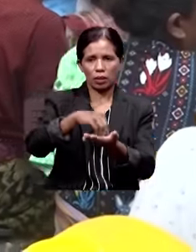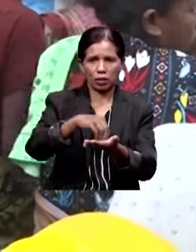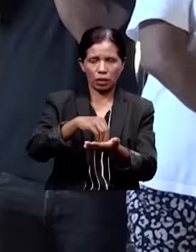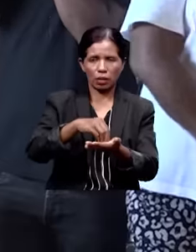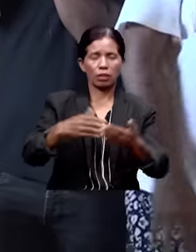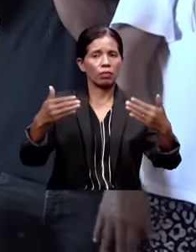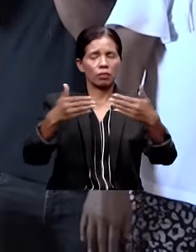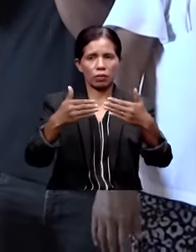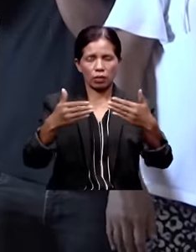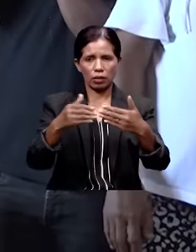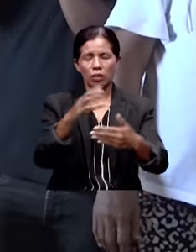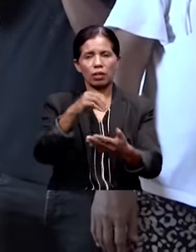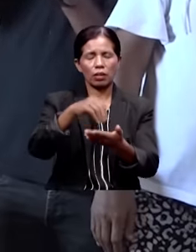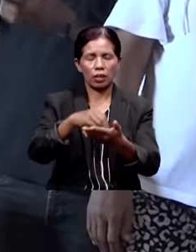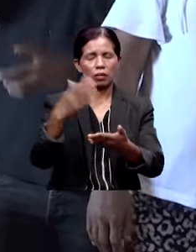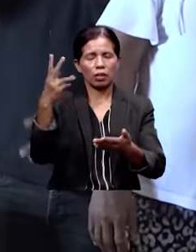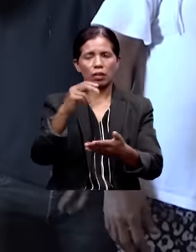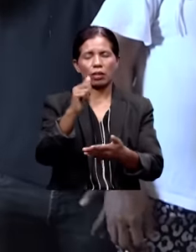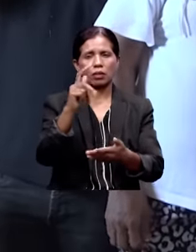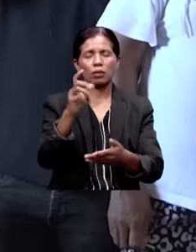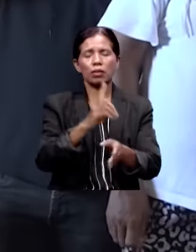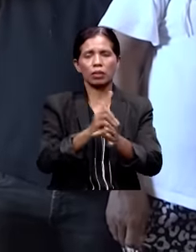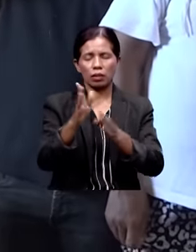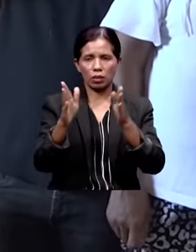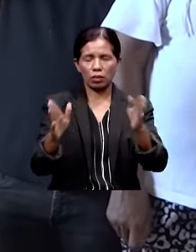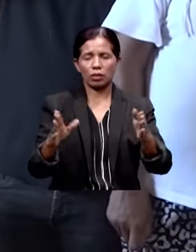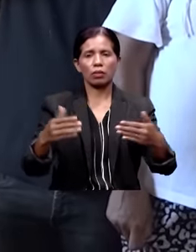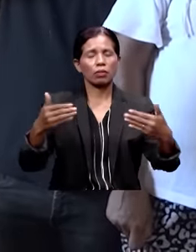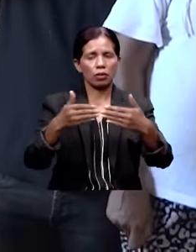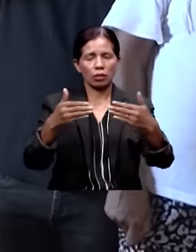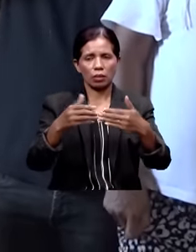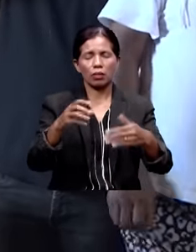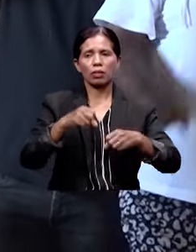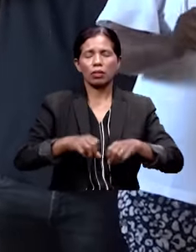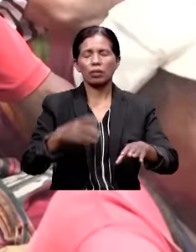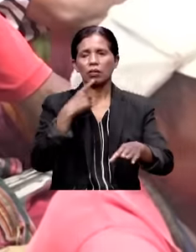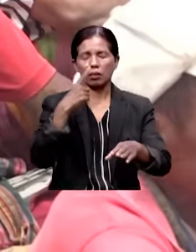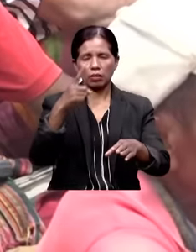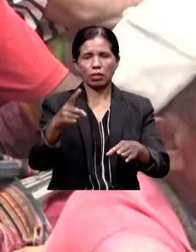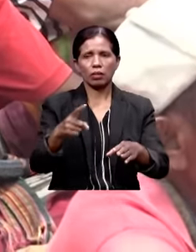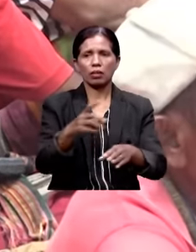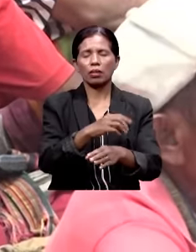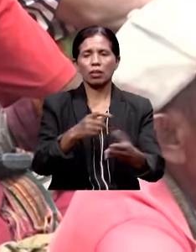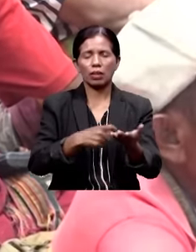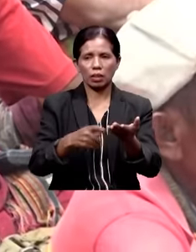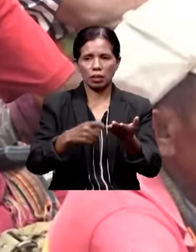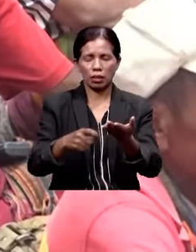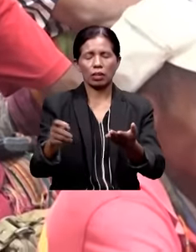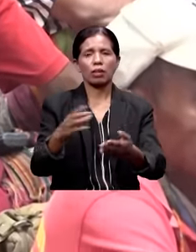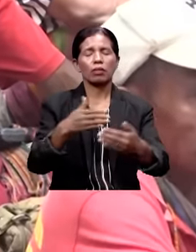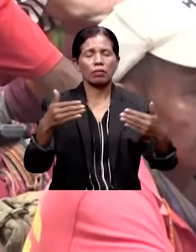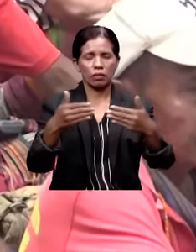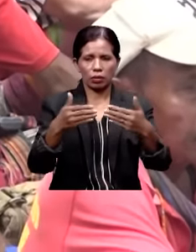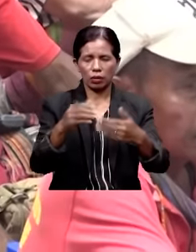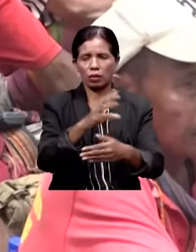negociação conjunta Tau Iha Nactuca, diretor executivo fronteira terrestre no marítima, no coordenador equipa técnica negociação fronteira